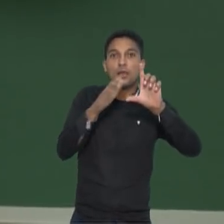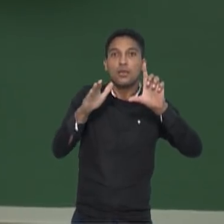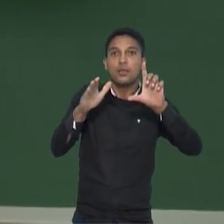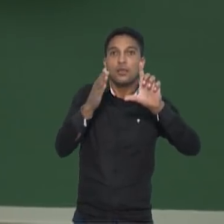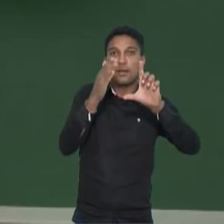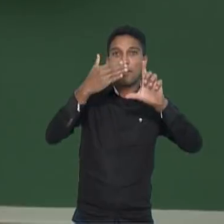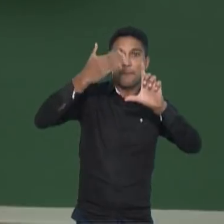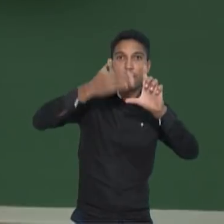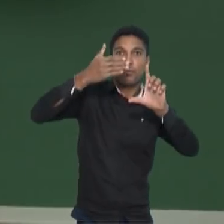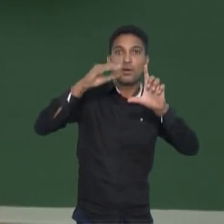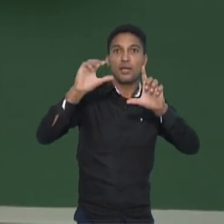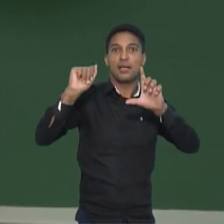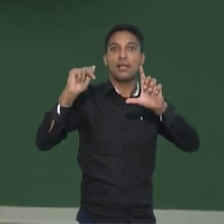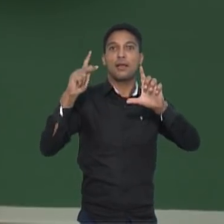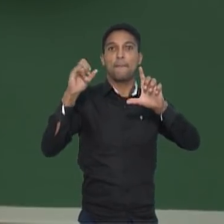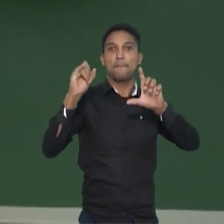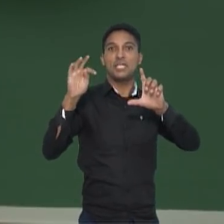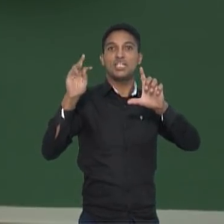ser episódios.